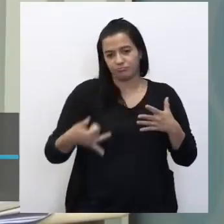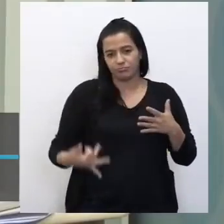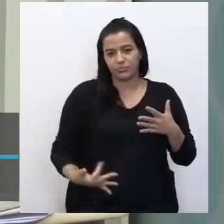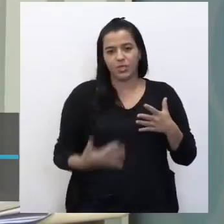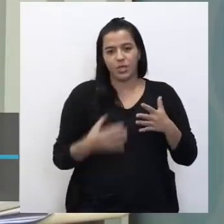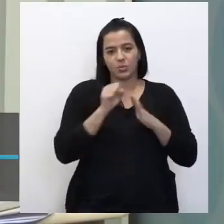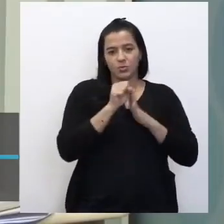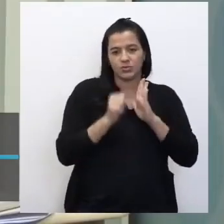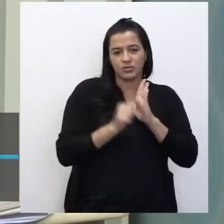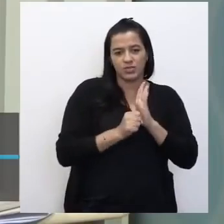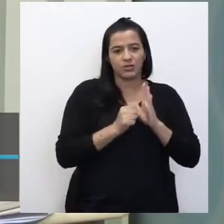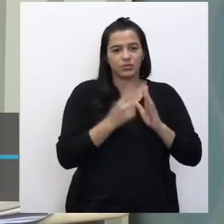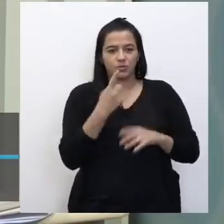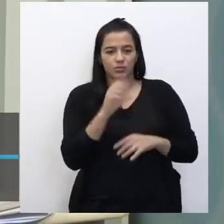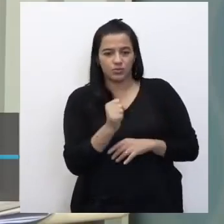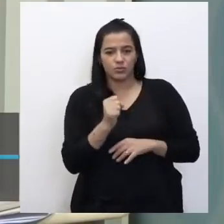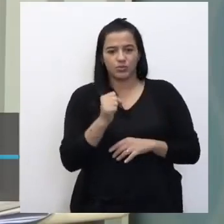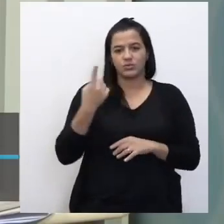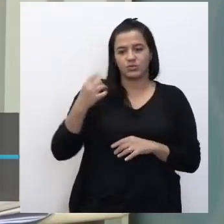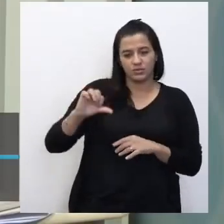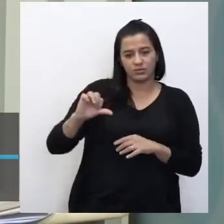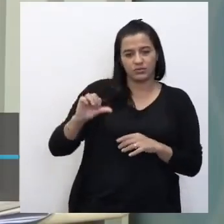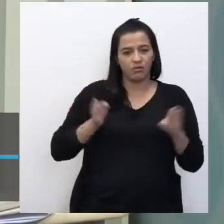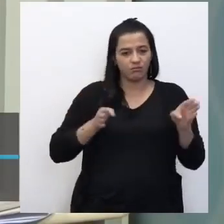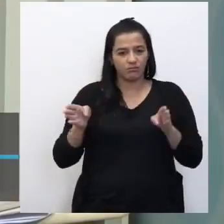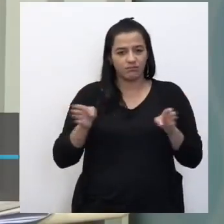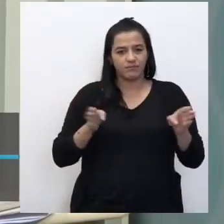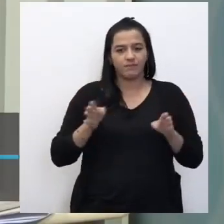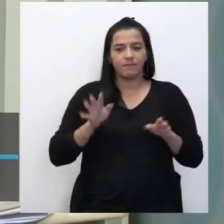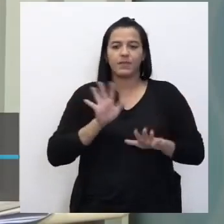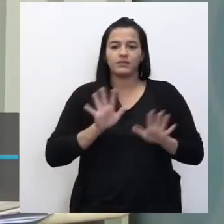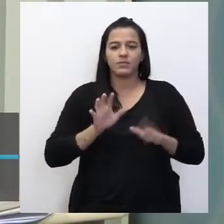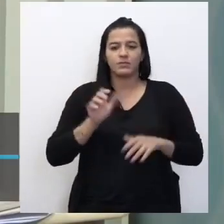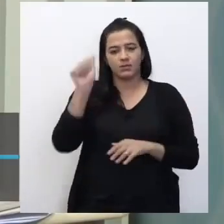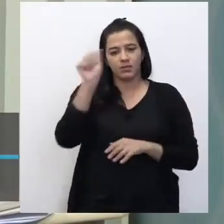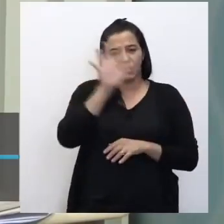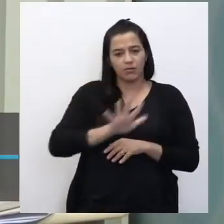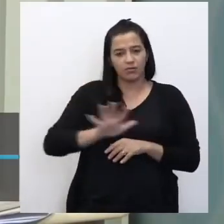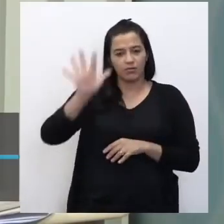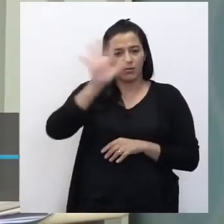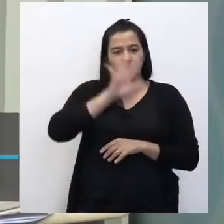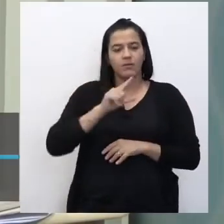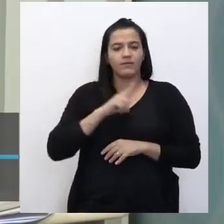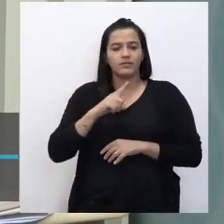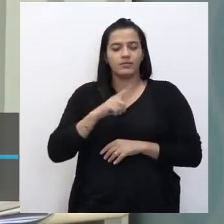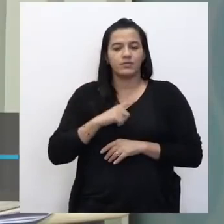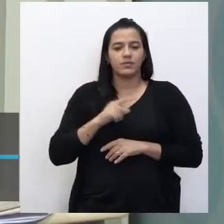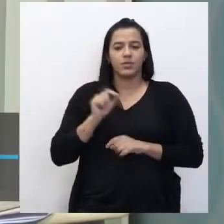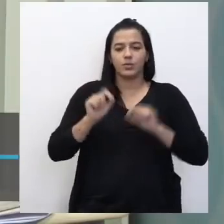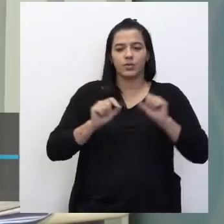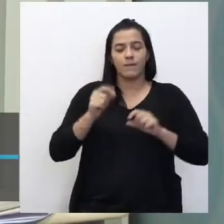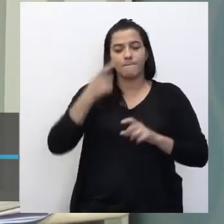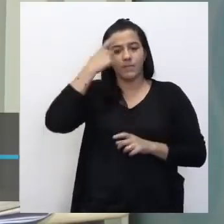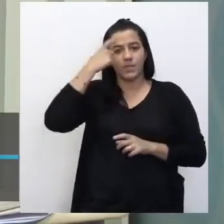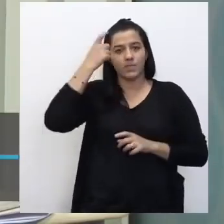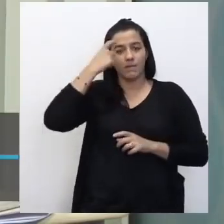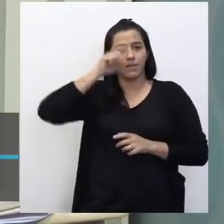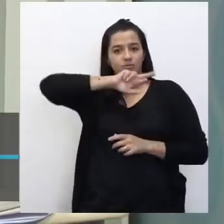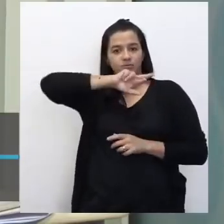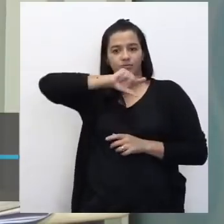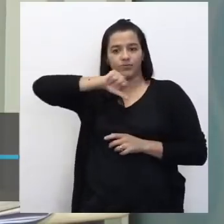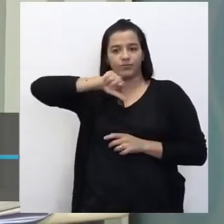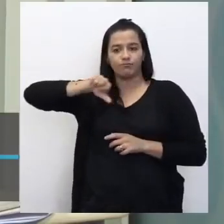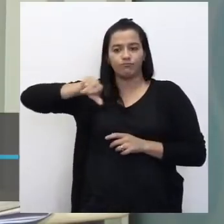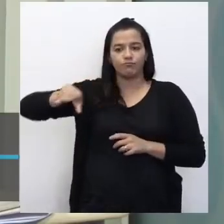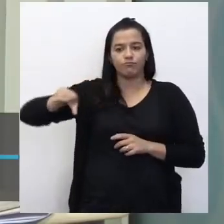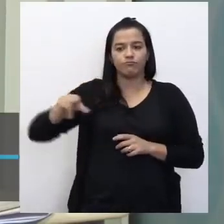do 19, a gente tem na Europa uma esteira de vertentes de pensamento. Então a gente pode lembrar